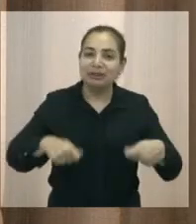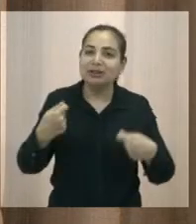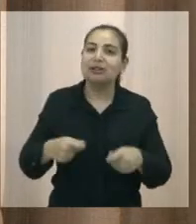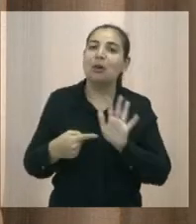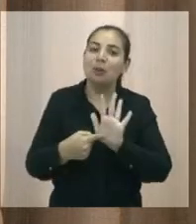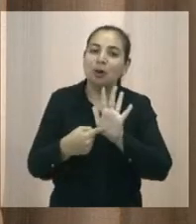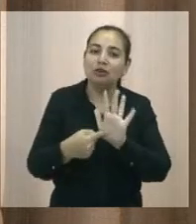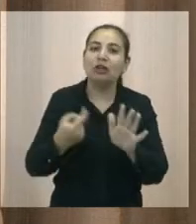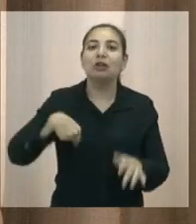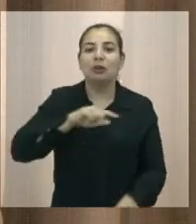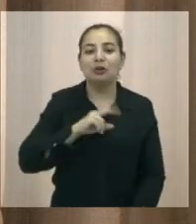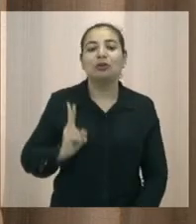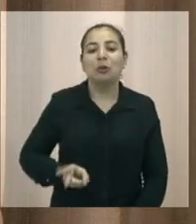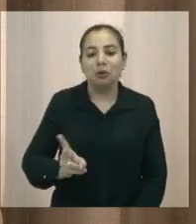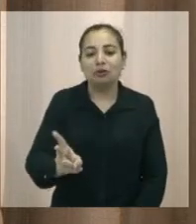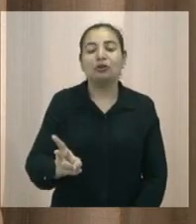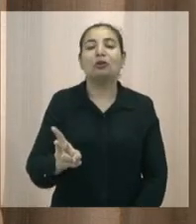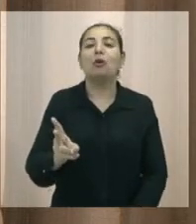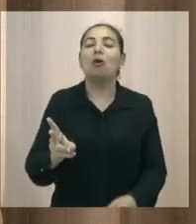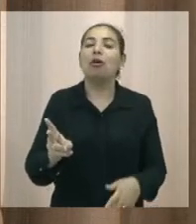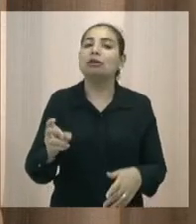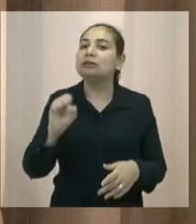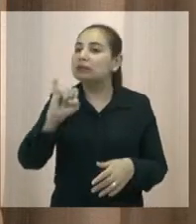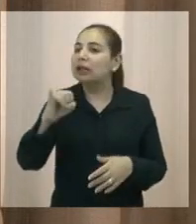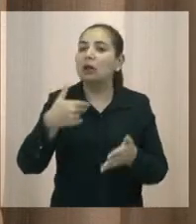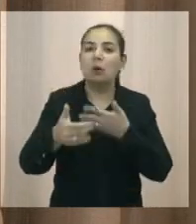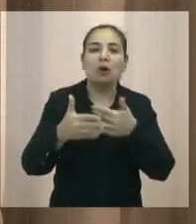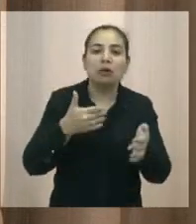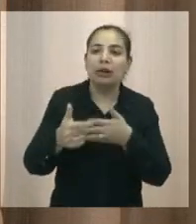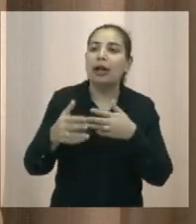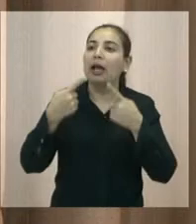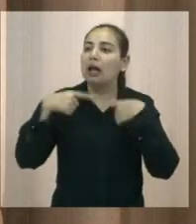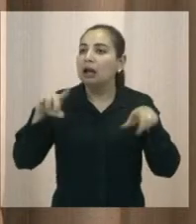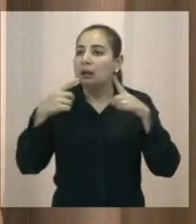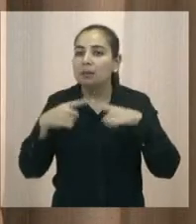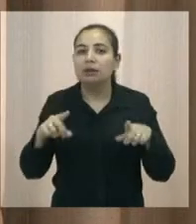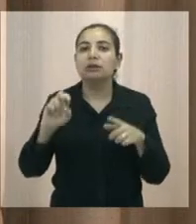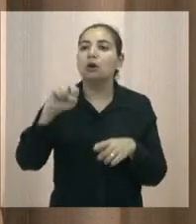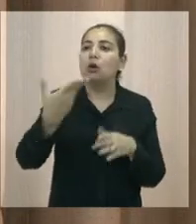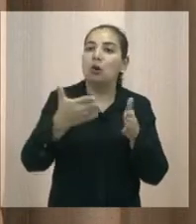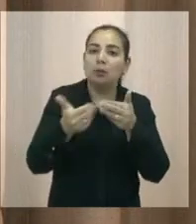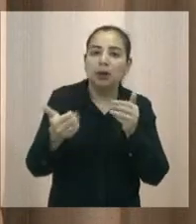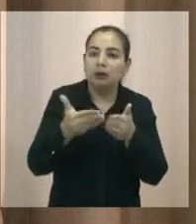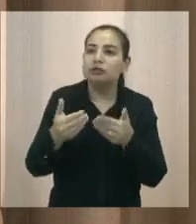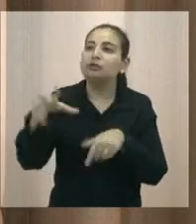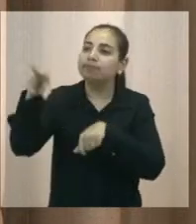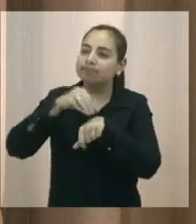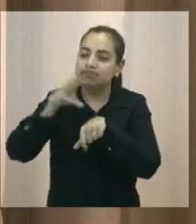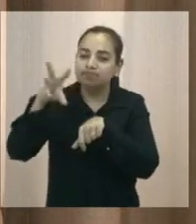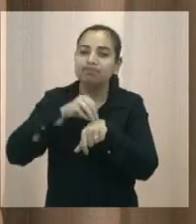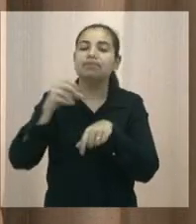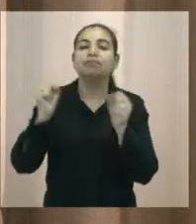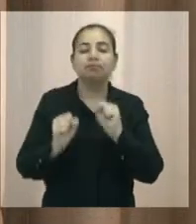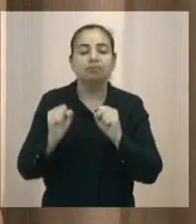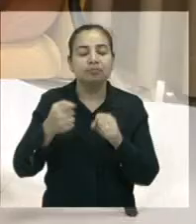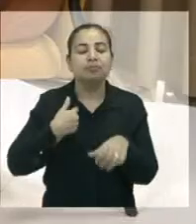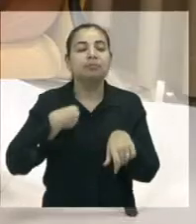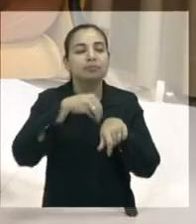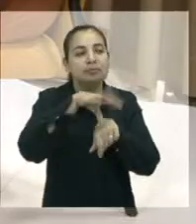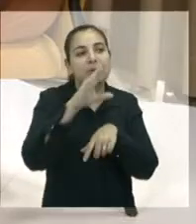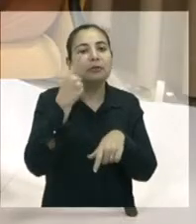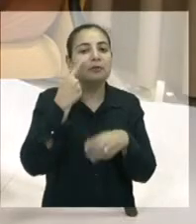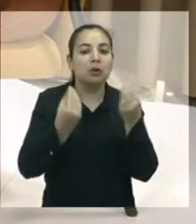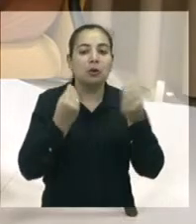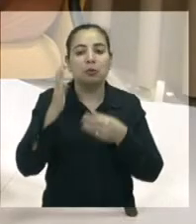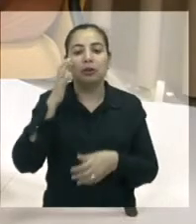também continuamos aqui à disposição do povo, né, para ouvir as suas reclamações, os seus pleitos e encaminhar isso da melhor maneira possível. E o que a gente pode